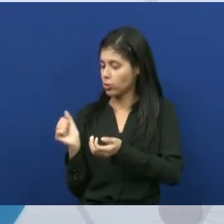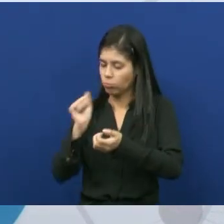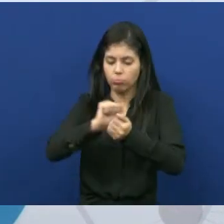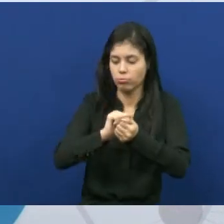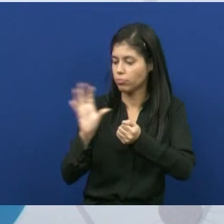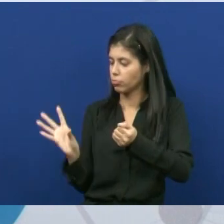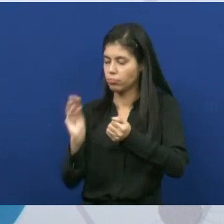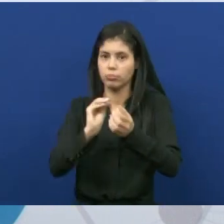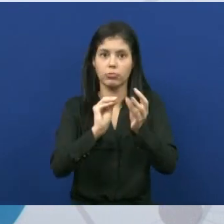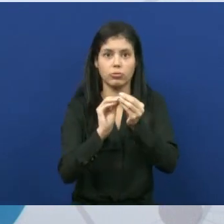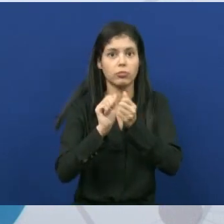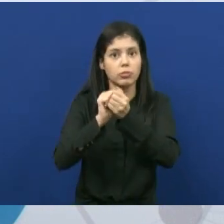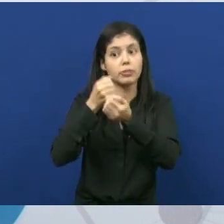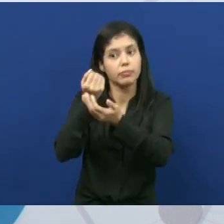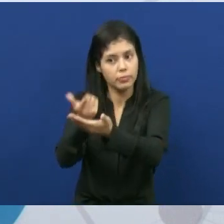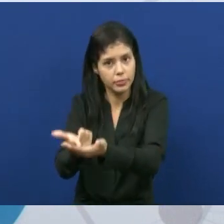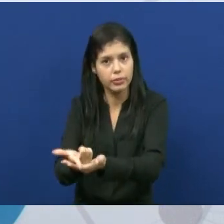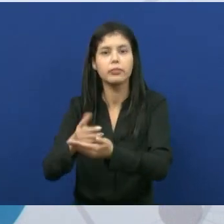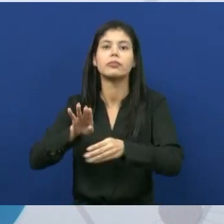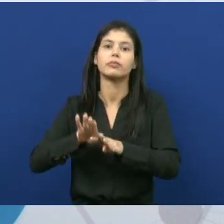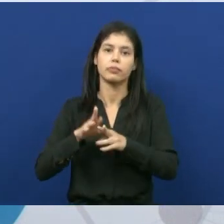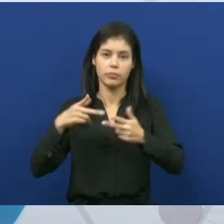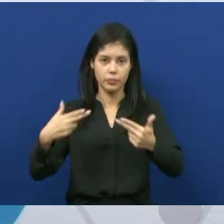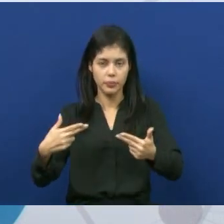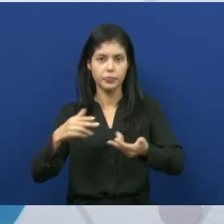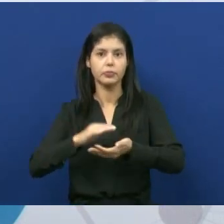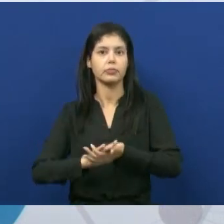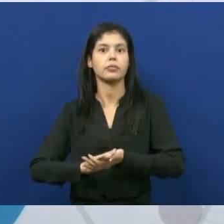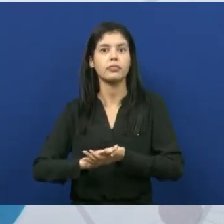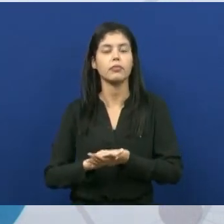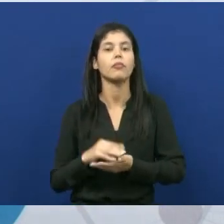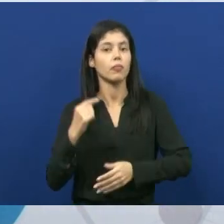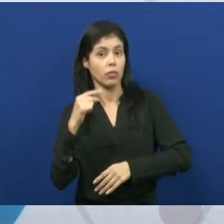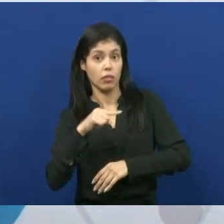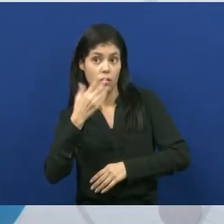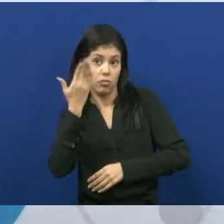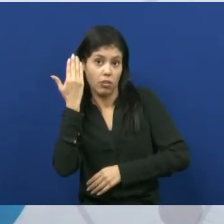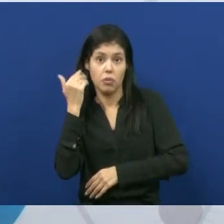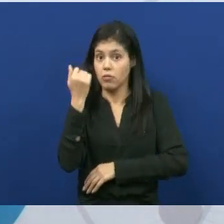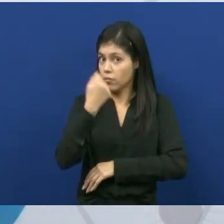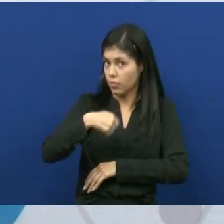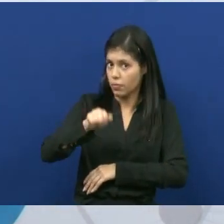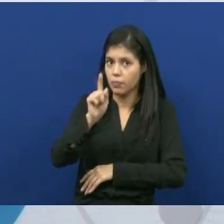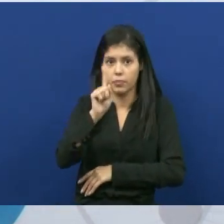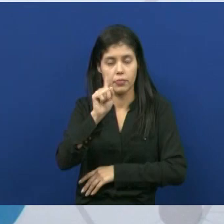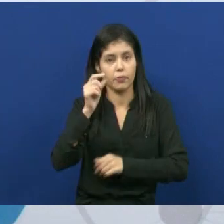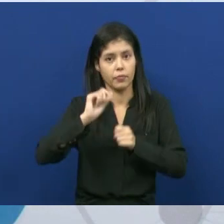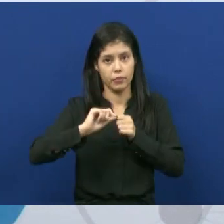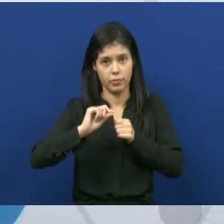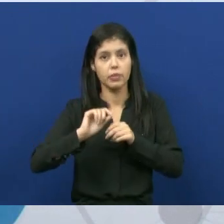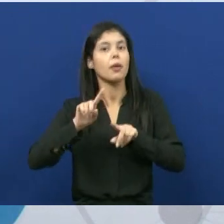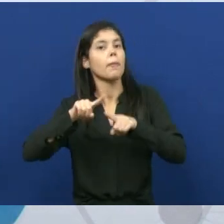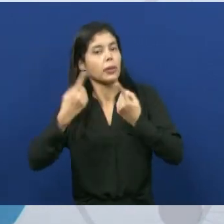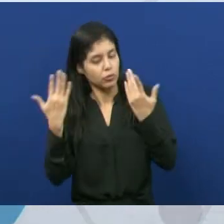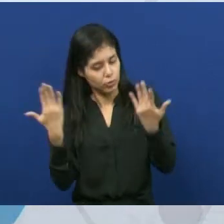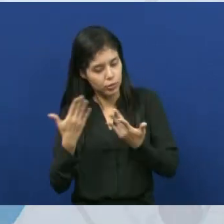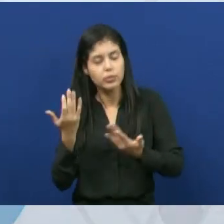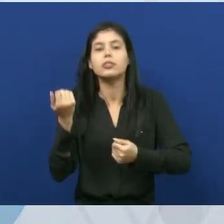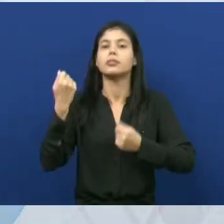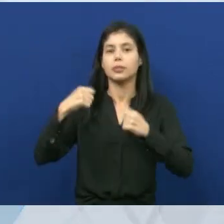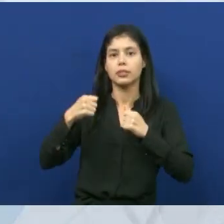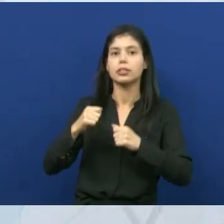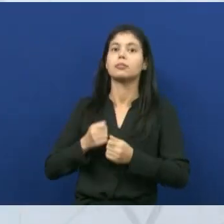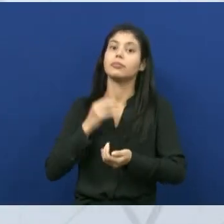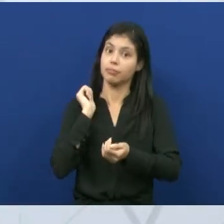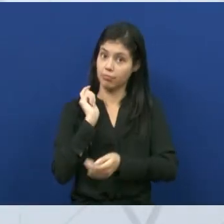precisamos juntar um dinheiro a mais para comprarmos algo então eles não precisavam dessas isso mas nós hoje